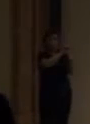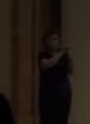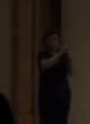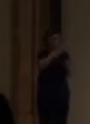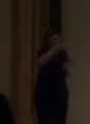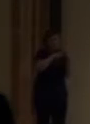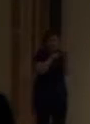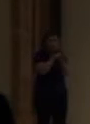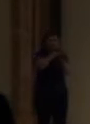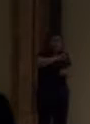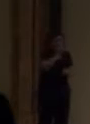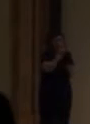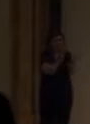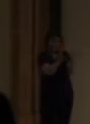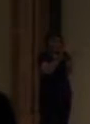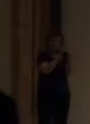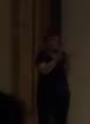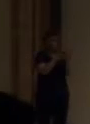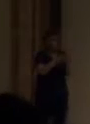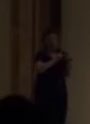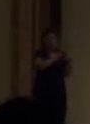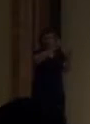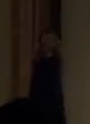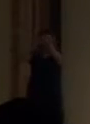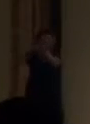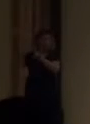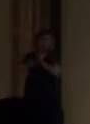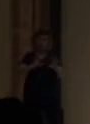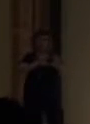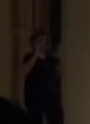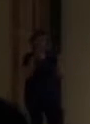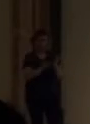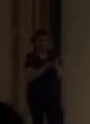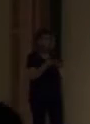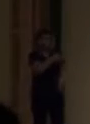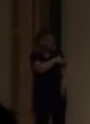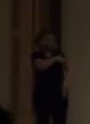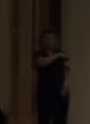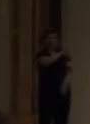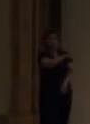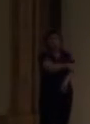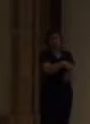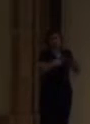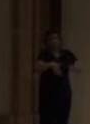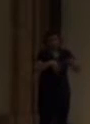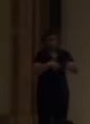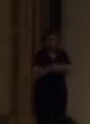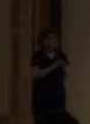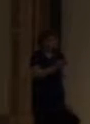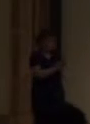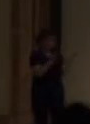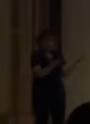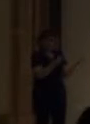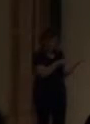mundos multipolares e as formas de poder inscrevem-se em mapas que não têm a clareza deste.